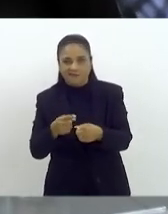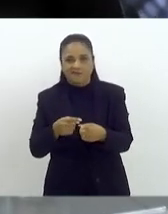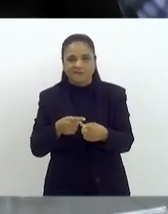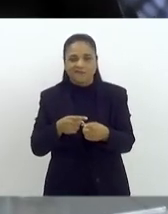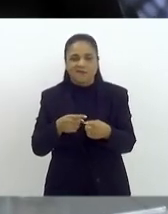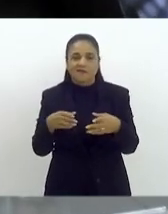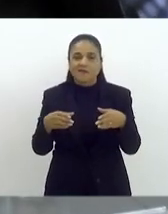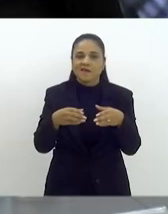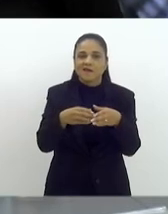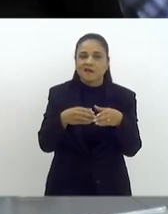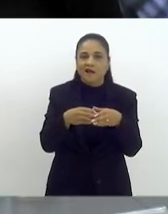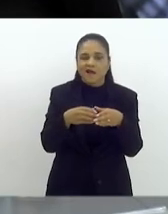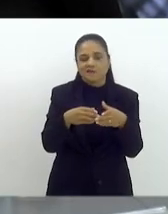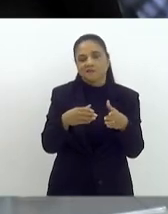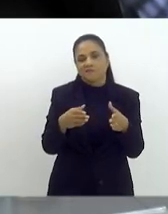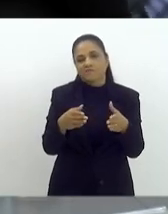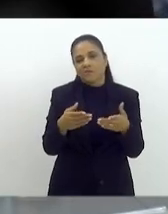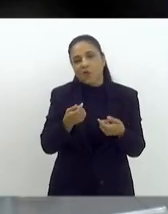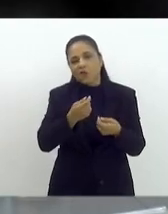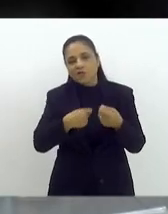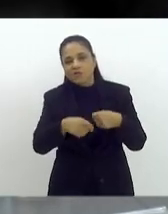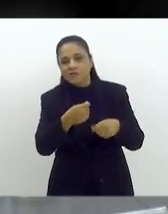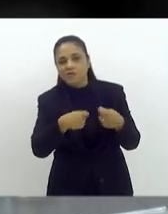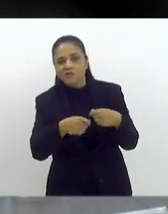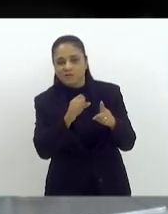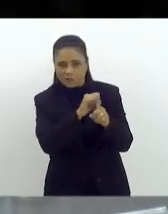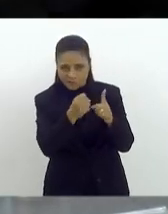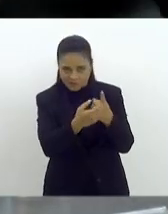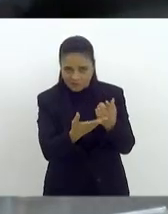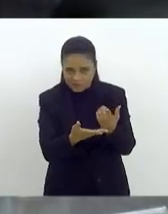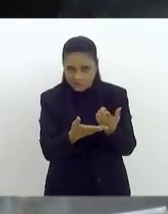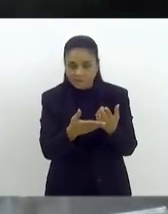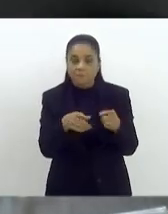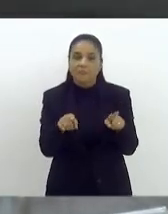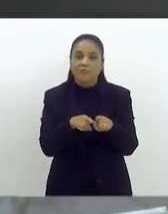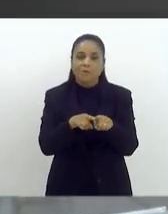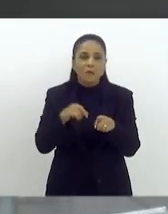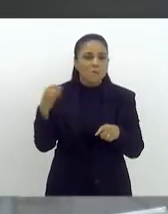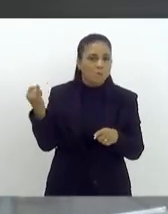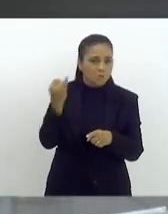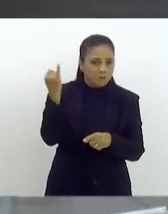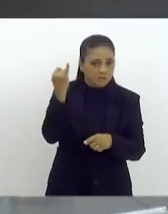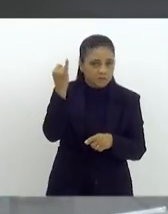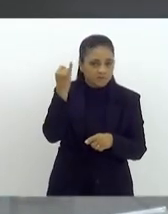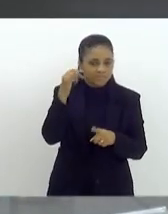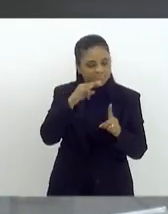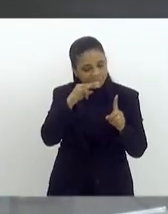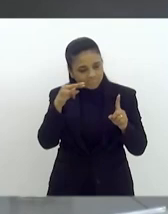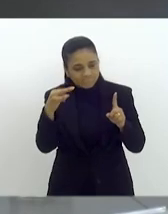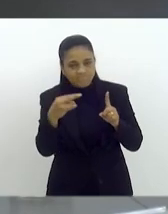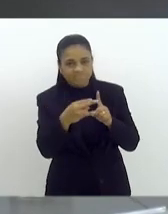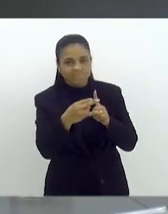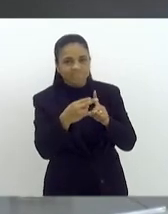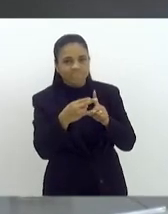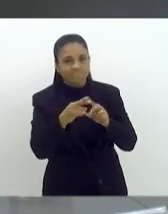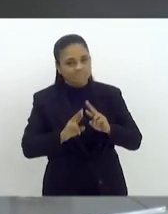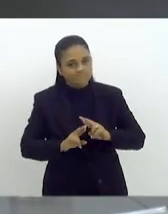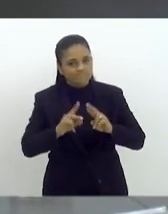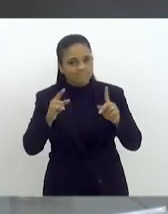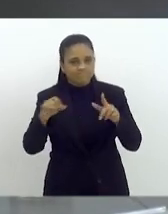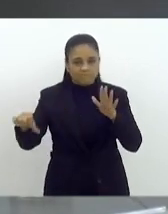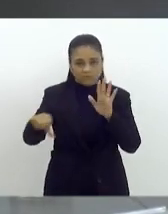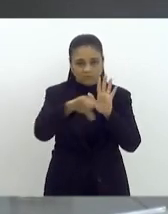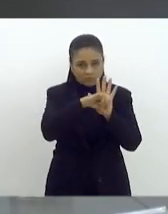própria questão da classe social e daí é importante que sempre que se tenha um olhar de enfrentamento essa